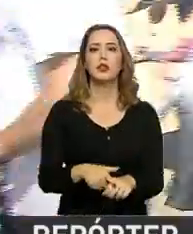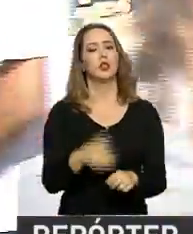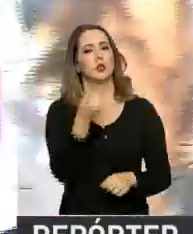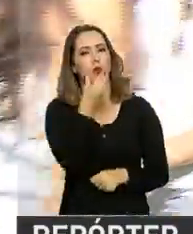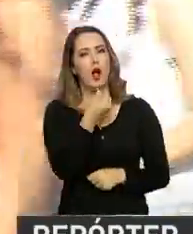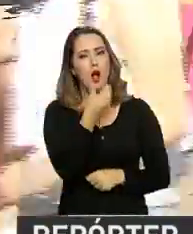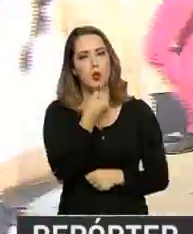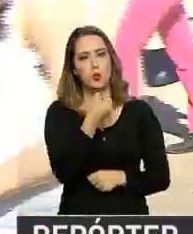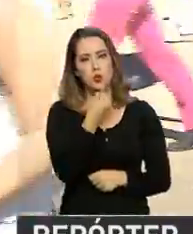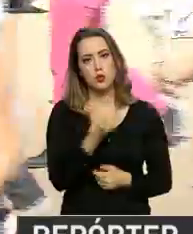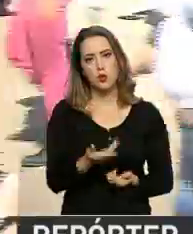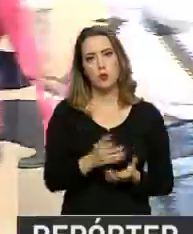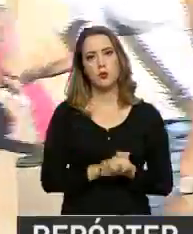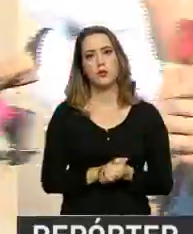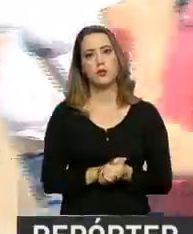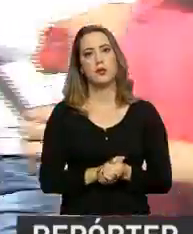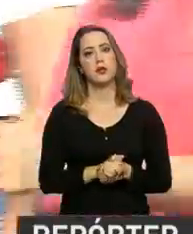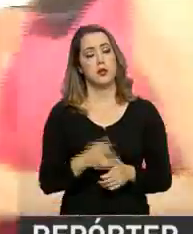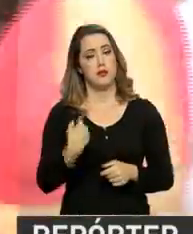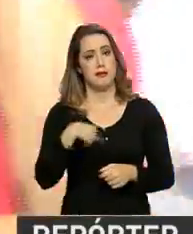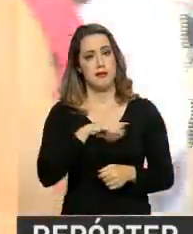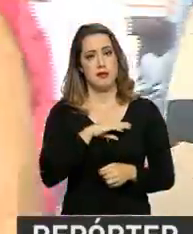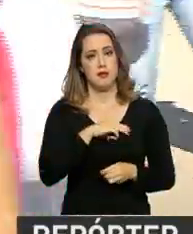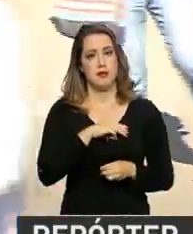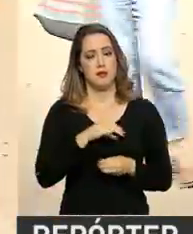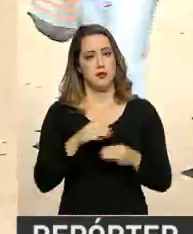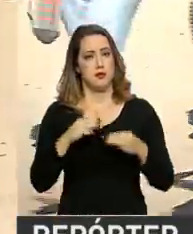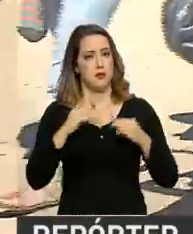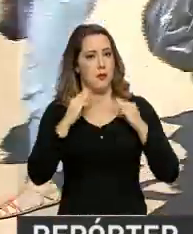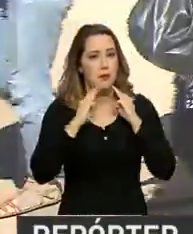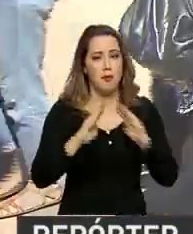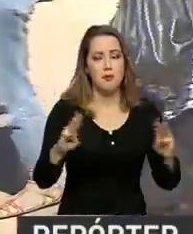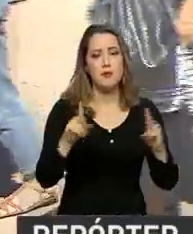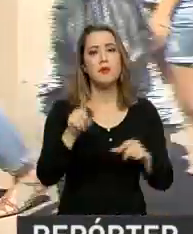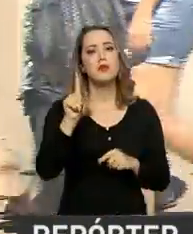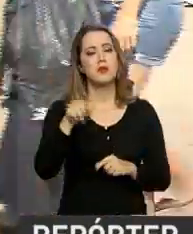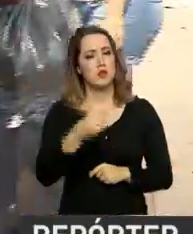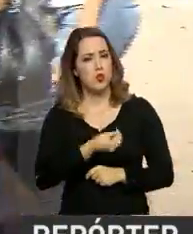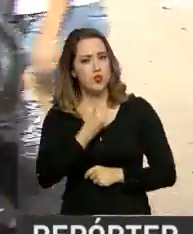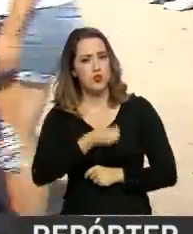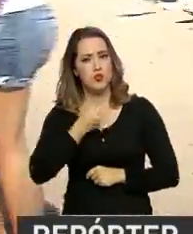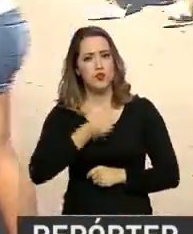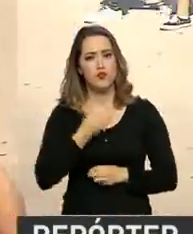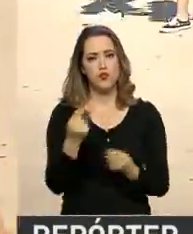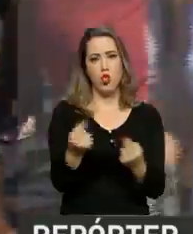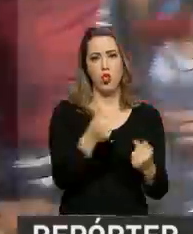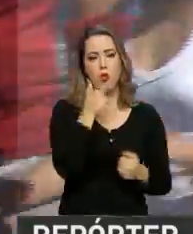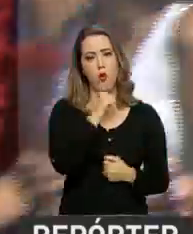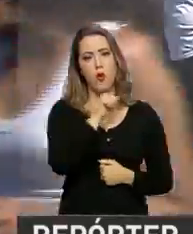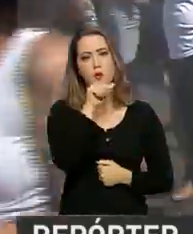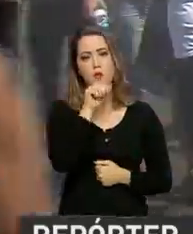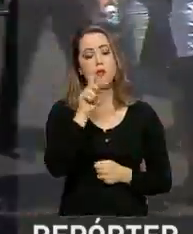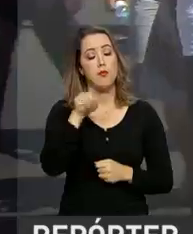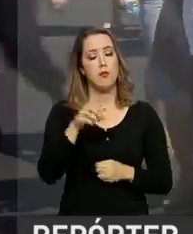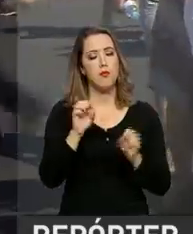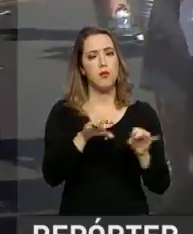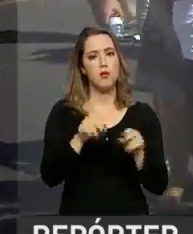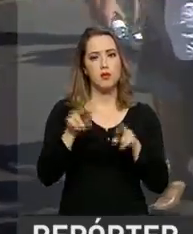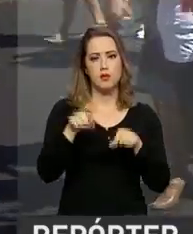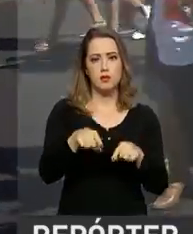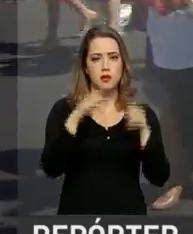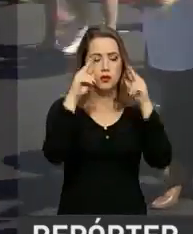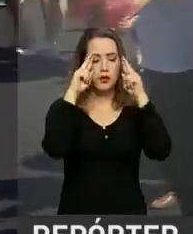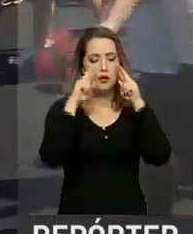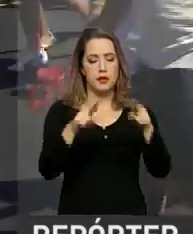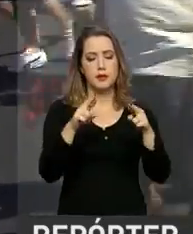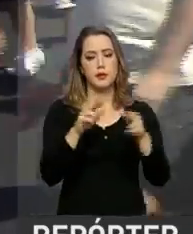homens assim né então assim Acho que a minha missão de vida como mãe é ensinar ele a respeitar e para enfrentar a violência contra